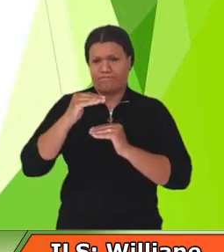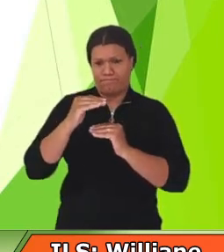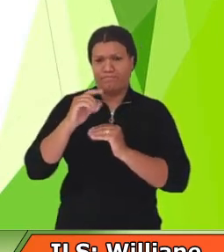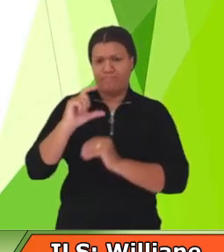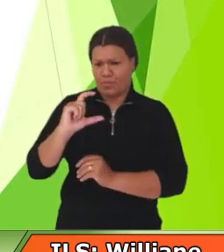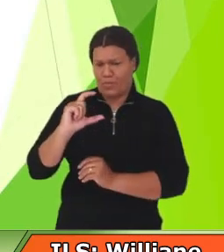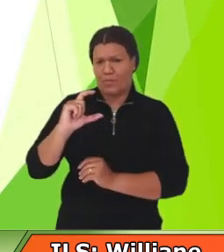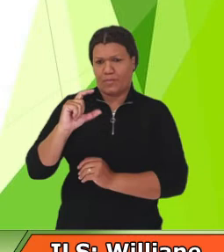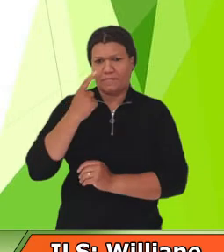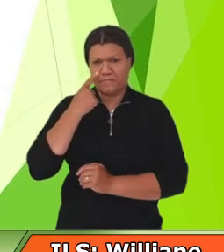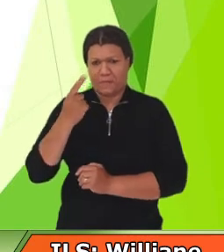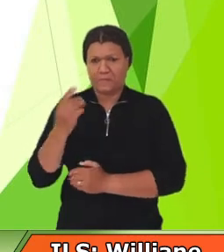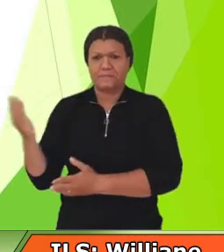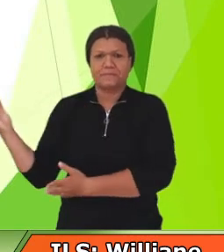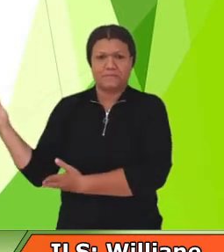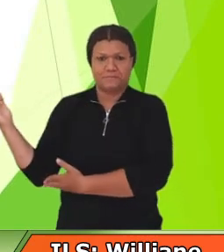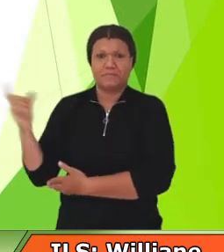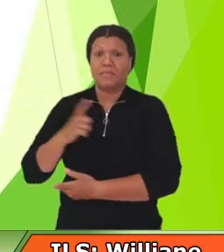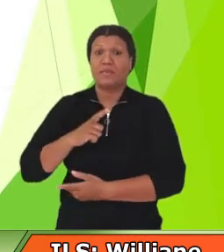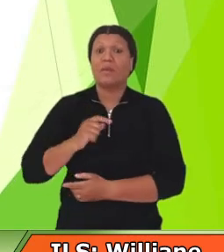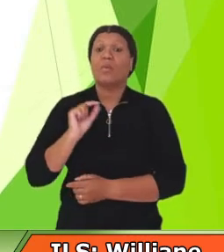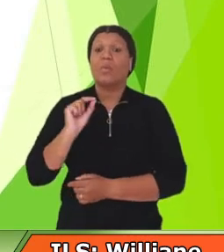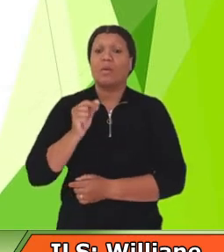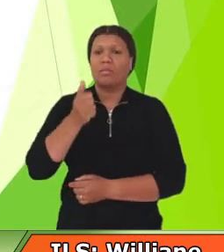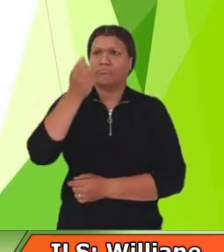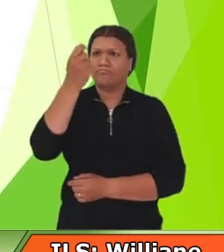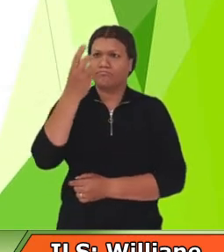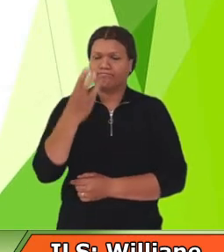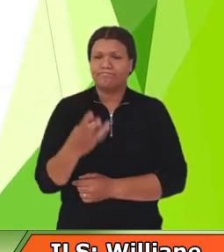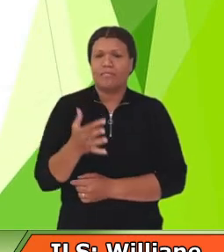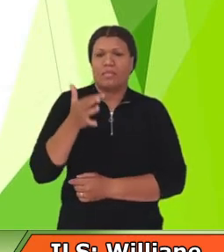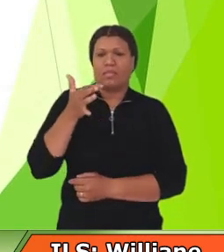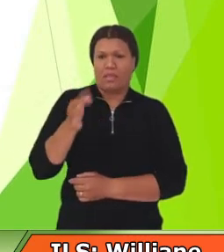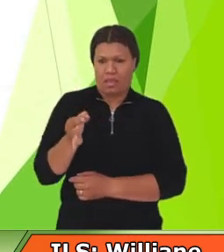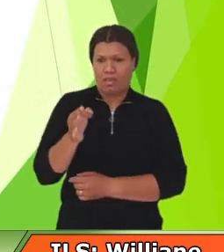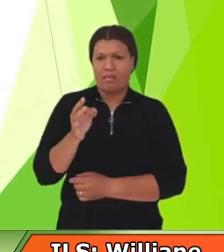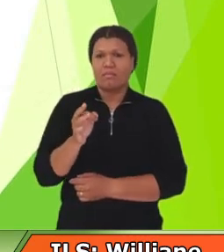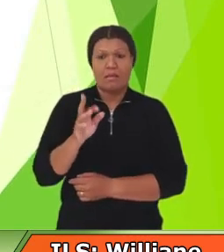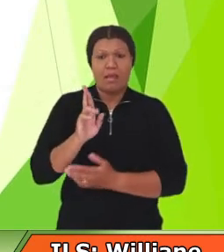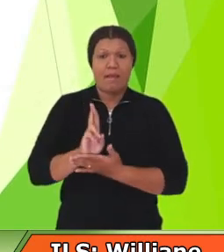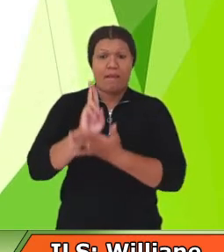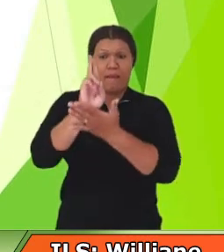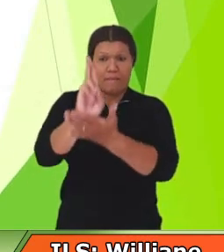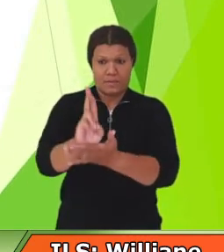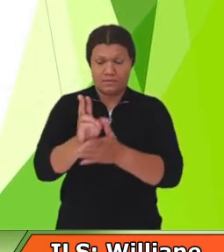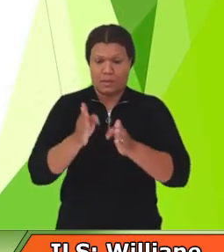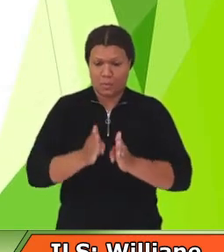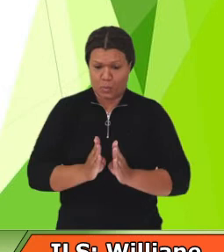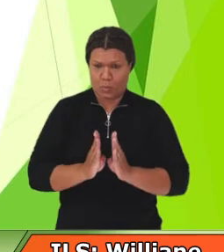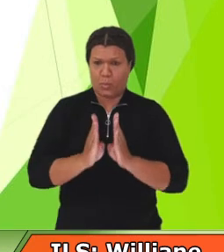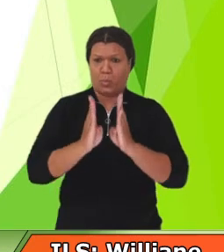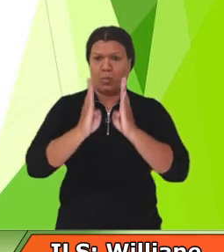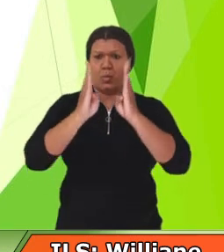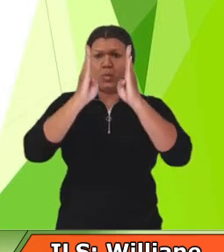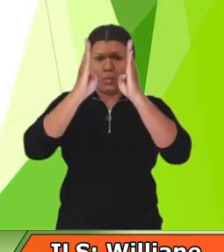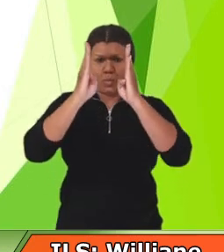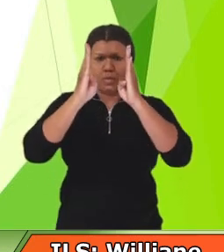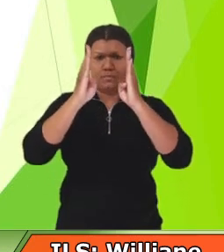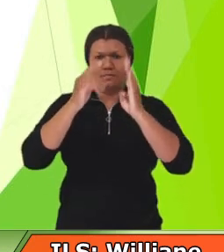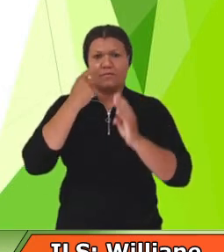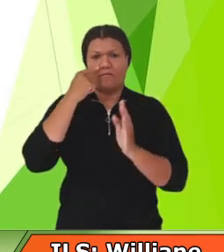cubinho. Nós temos a dezena, representado pela barrinha, e na barrinha nós temos